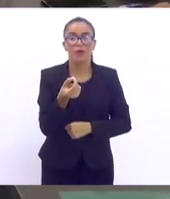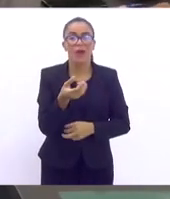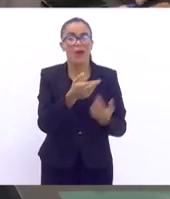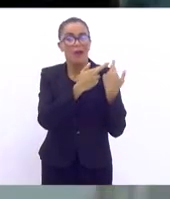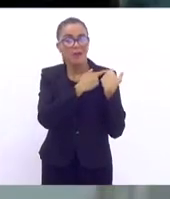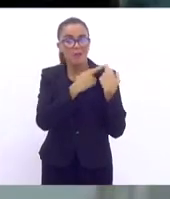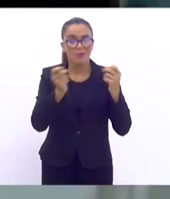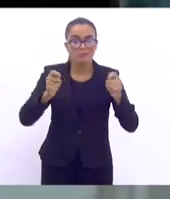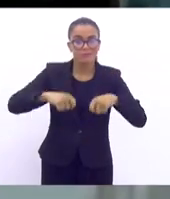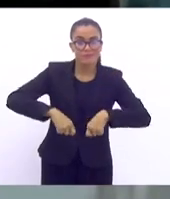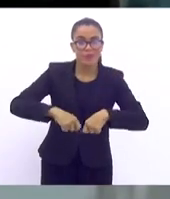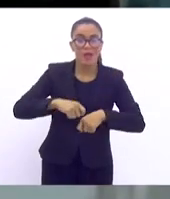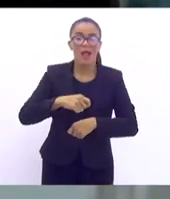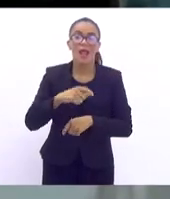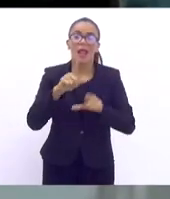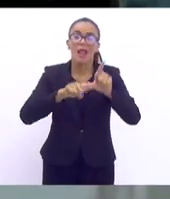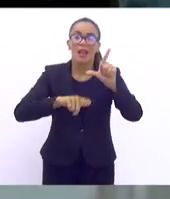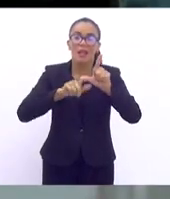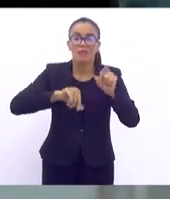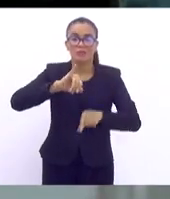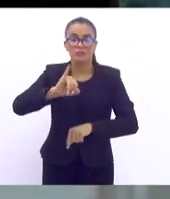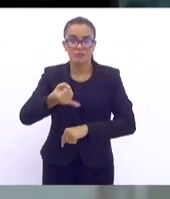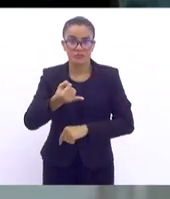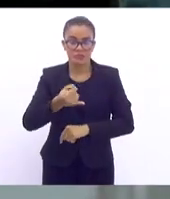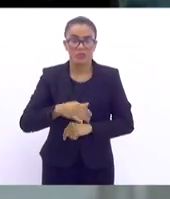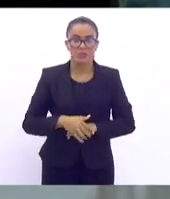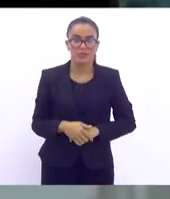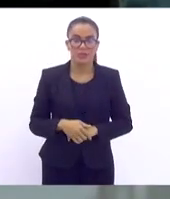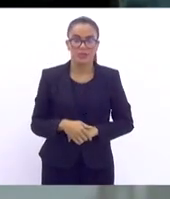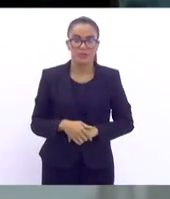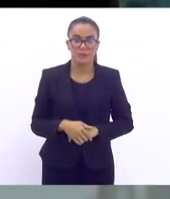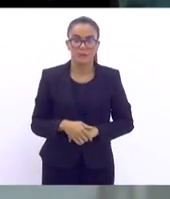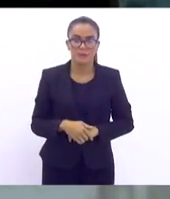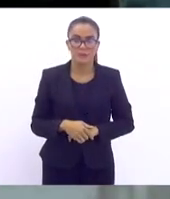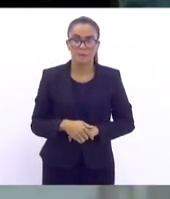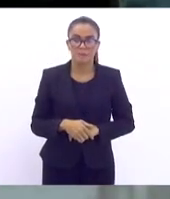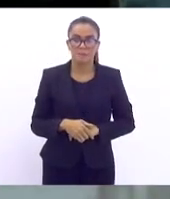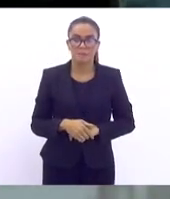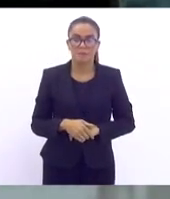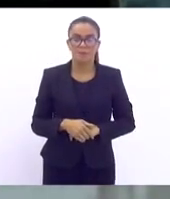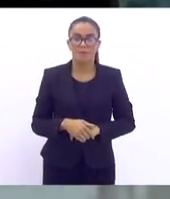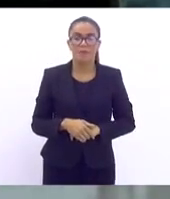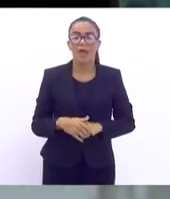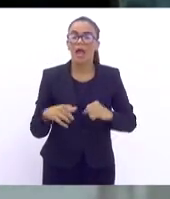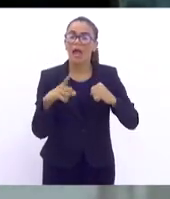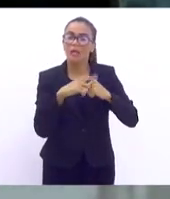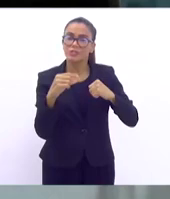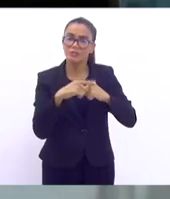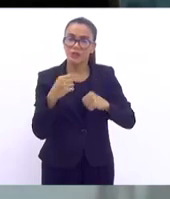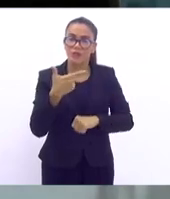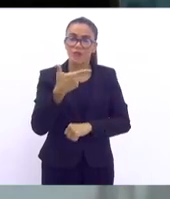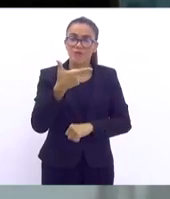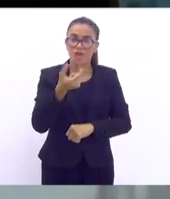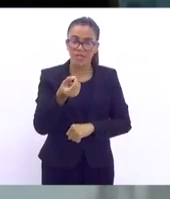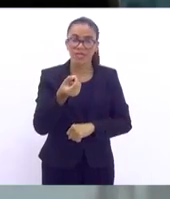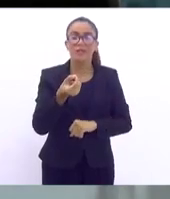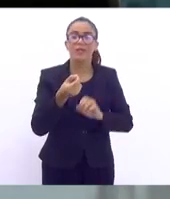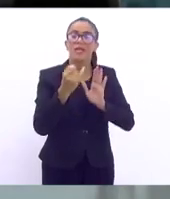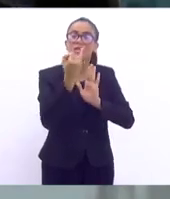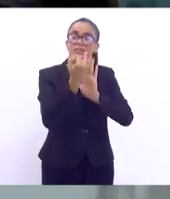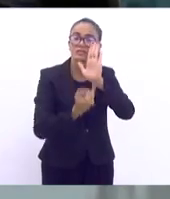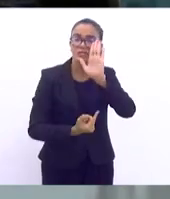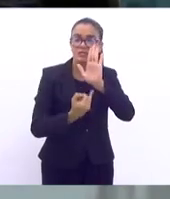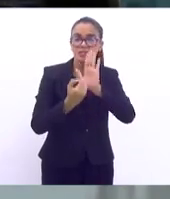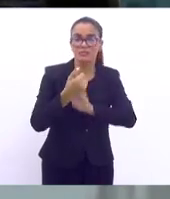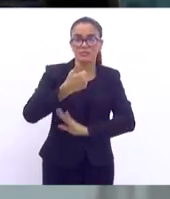letra j letra J artigo 20 inciso primeiro Aline a